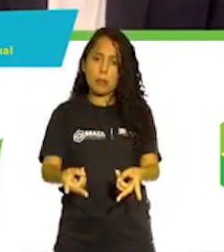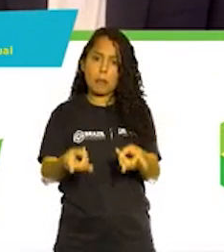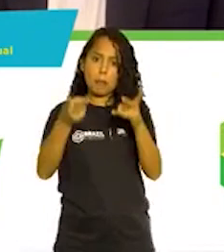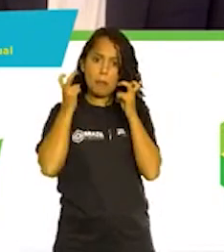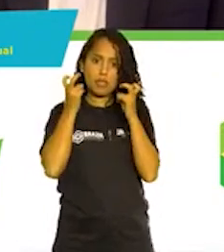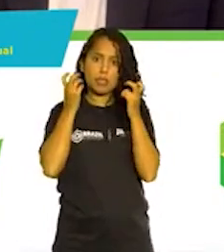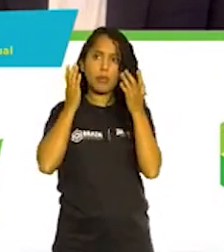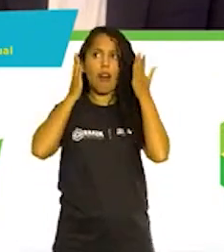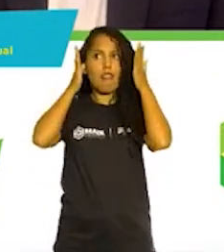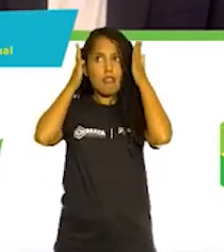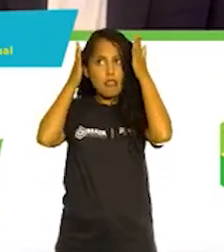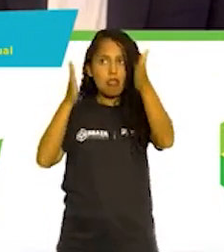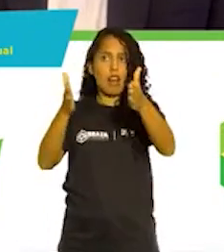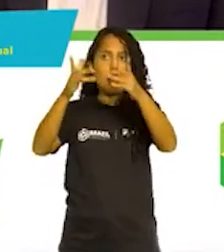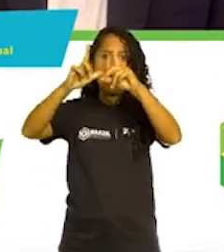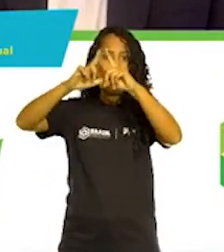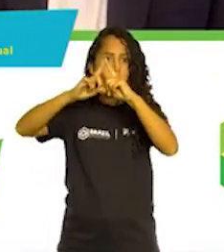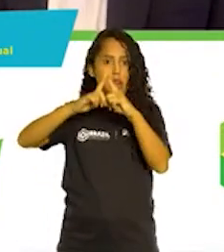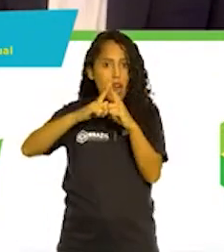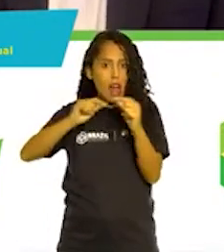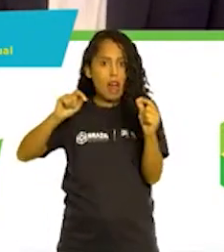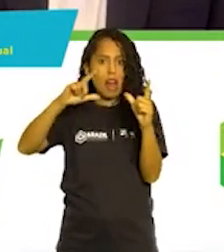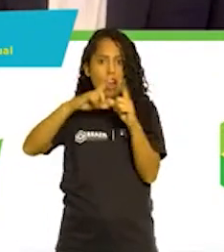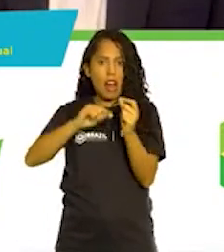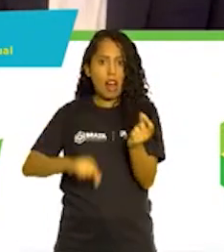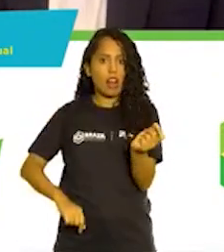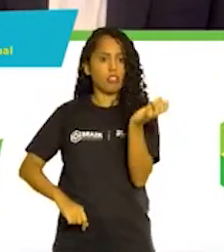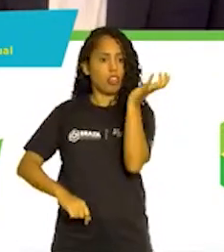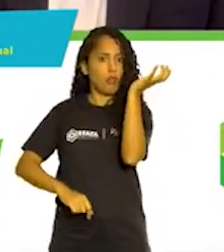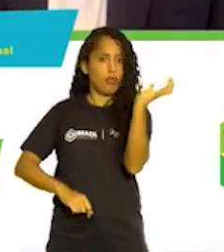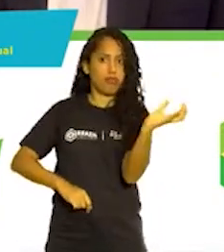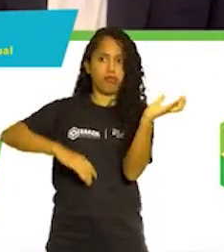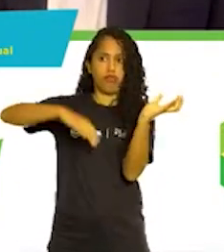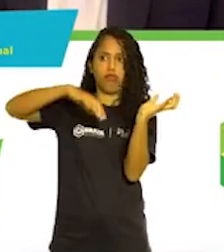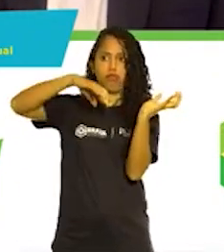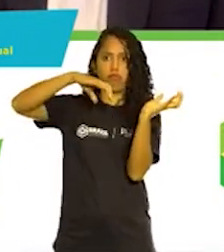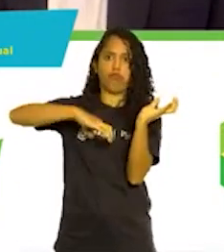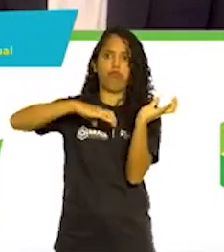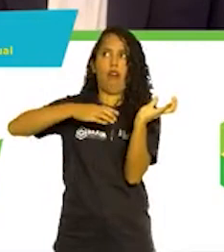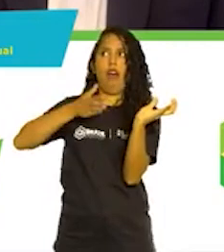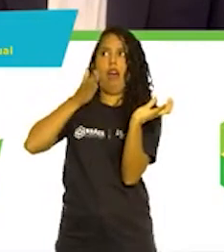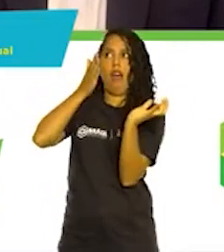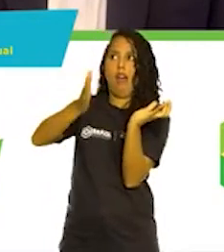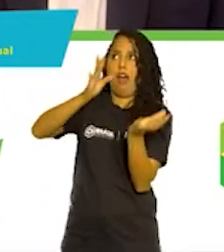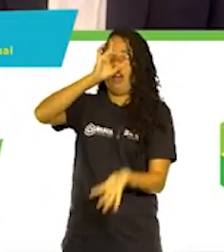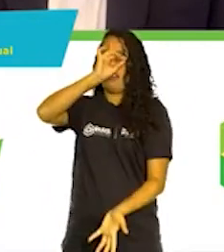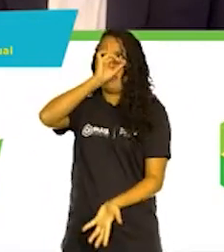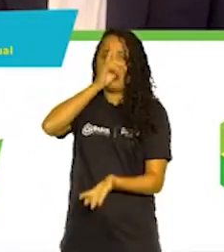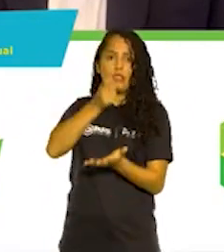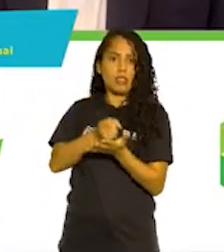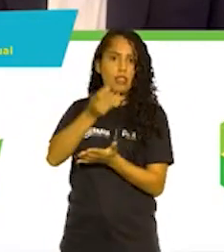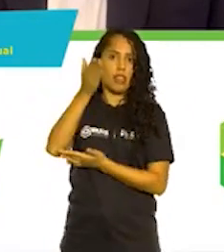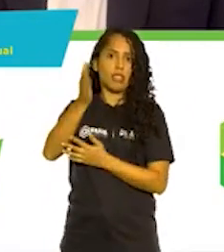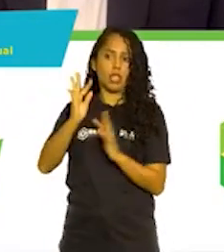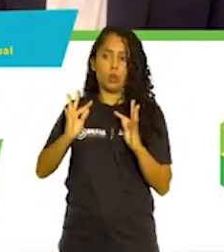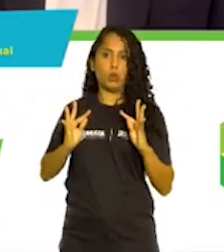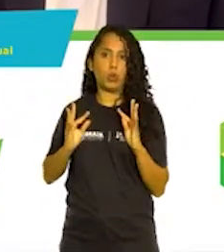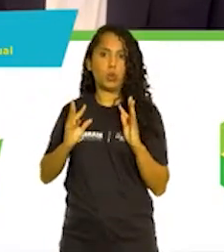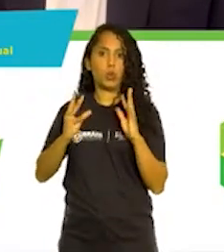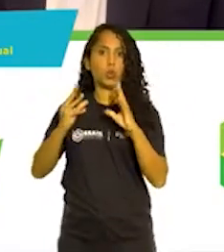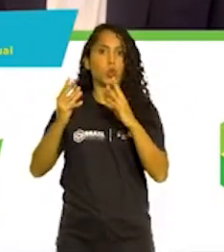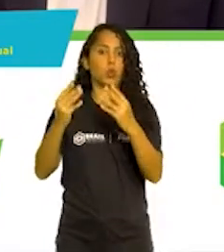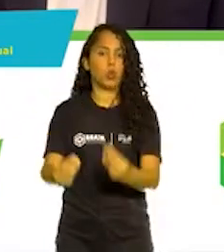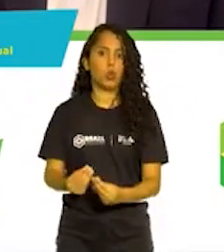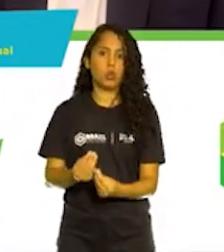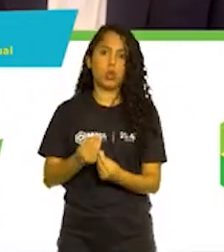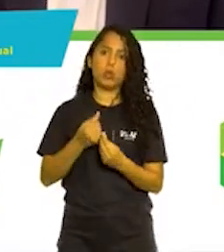de que há um ente, né, uma entidade lá em Brasília que toma decisões e que todo mundo fica